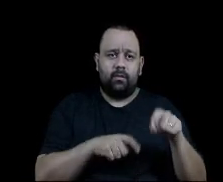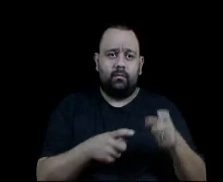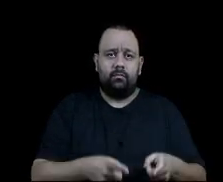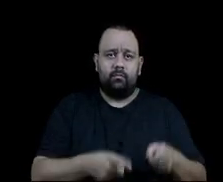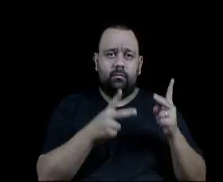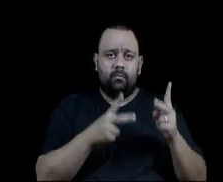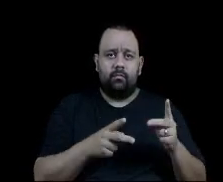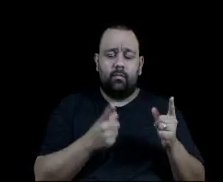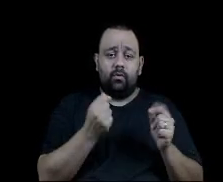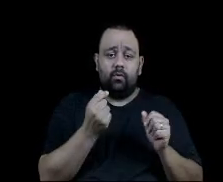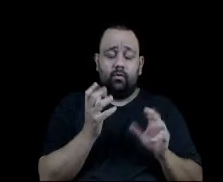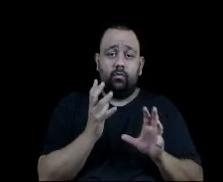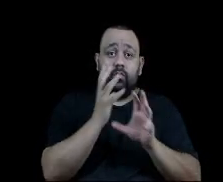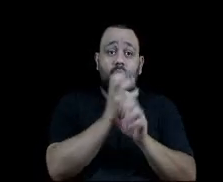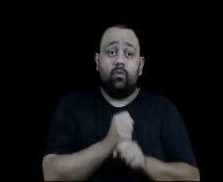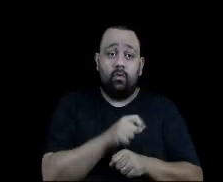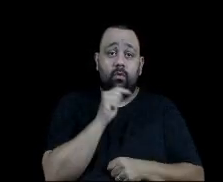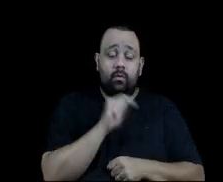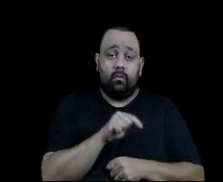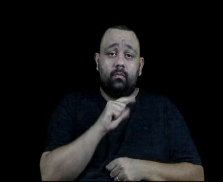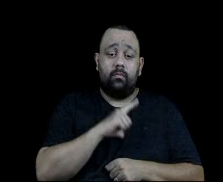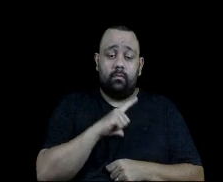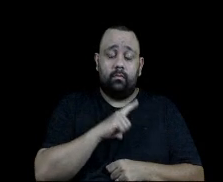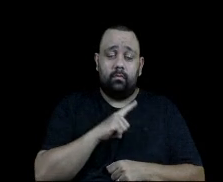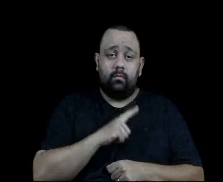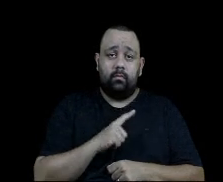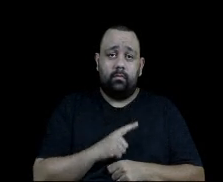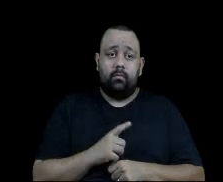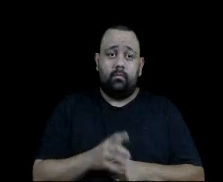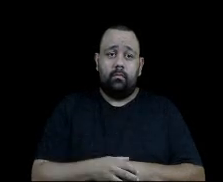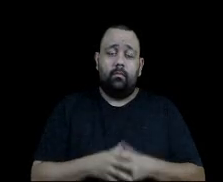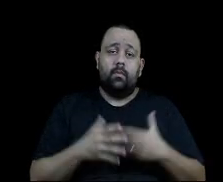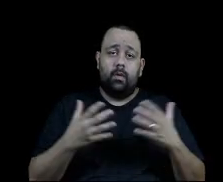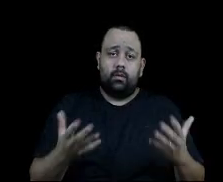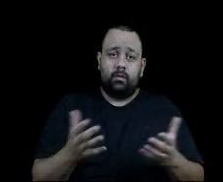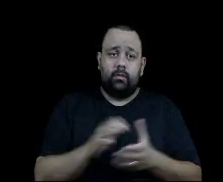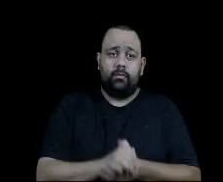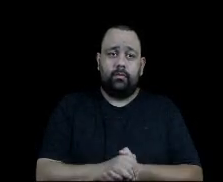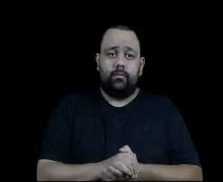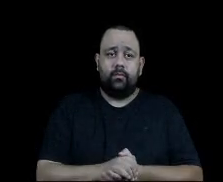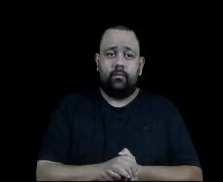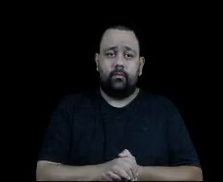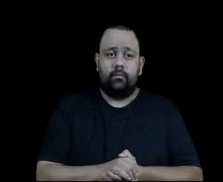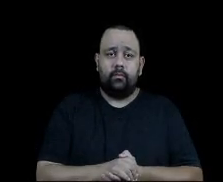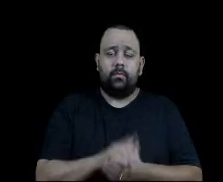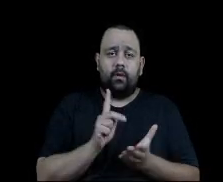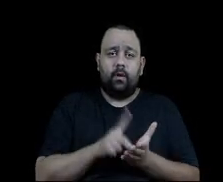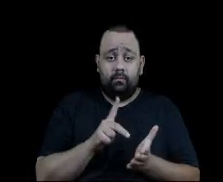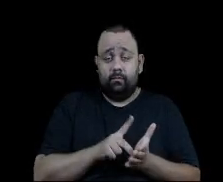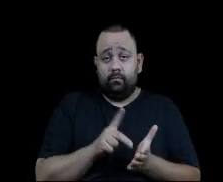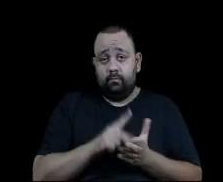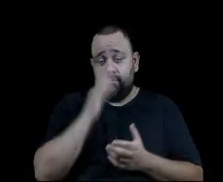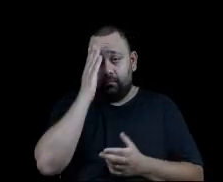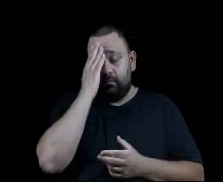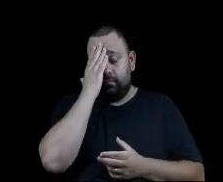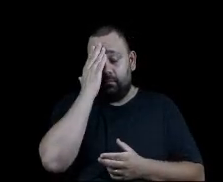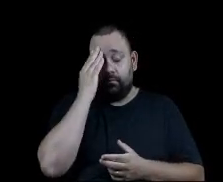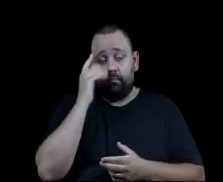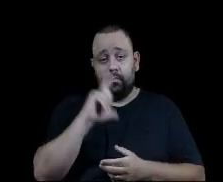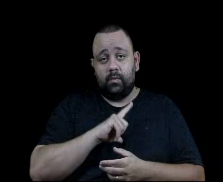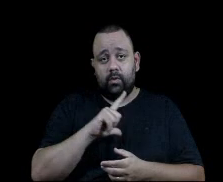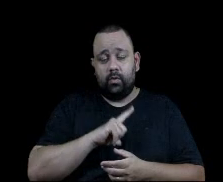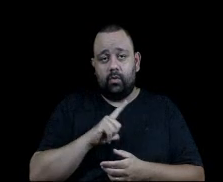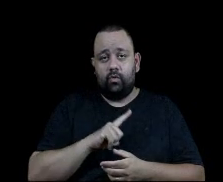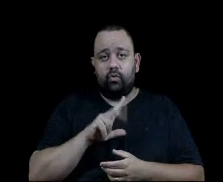uma fazenda, né, que teve uma venda e uma arrecadação bem forte dentro desse exercício, então ele